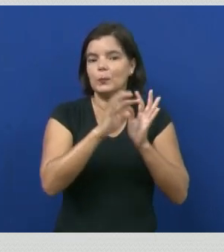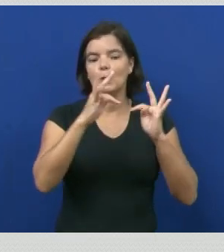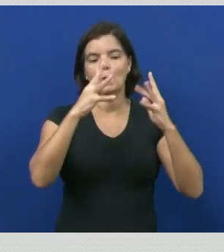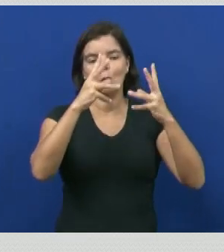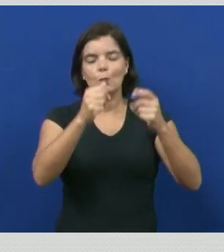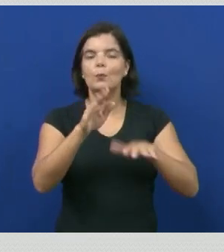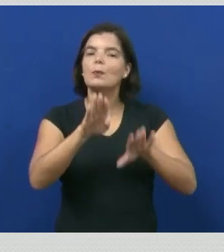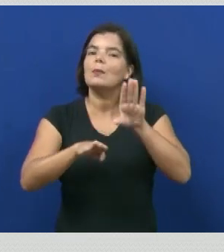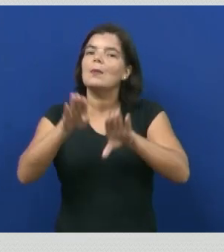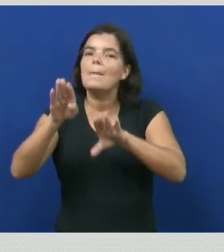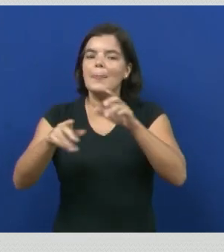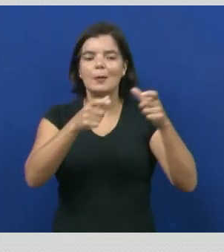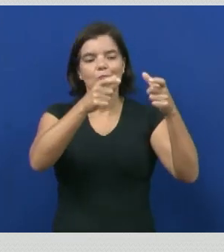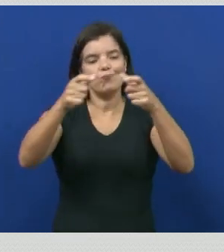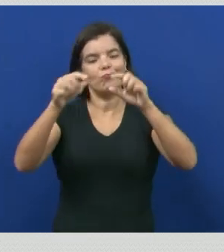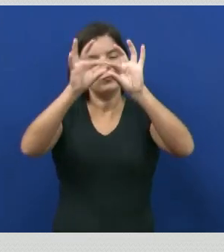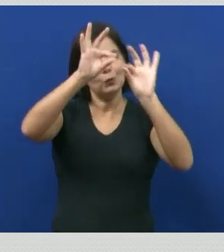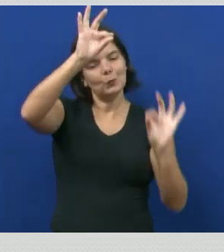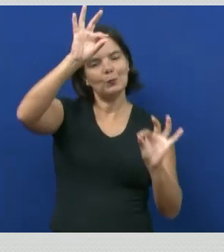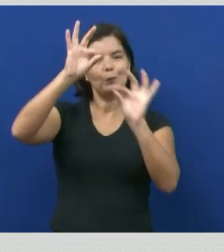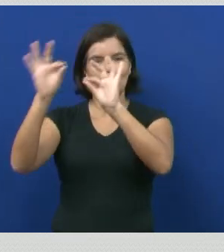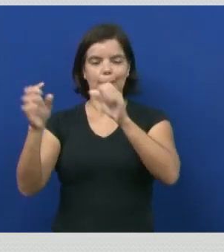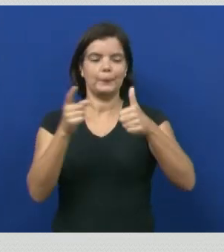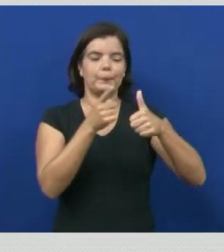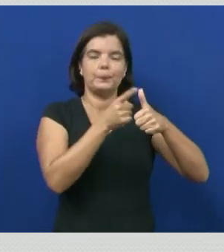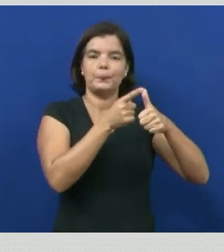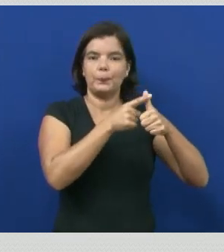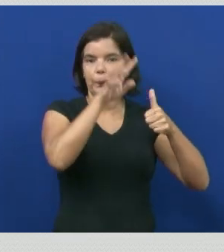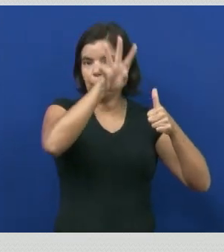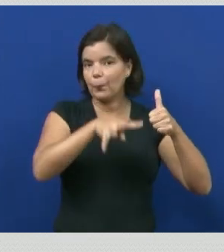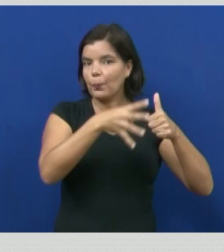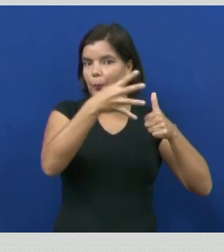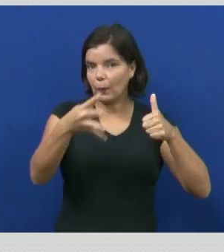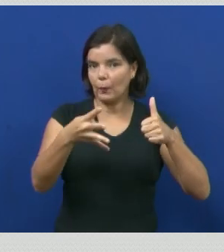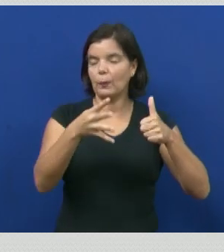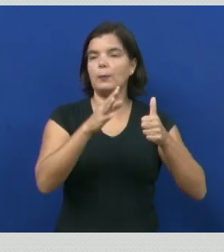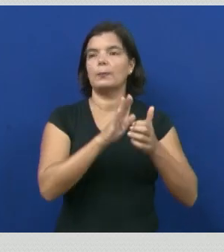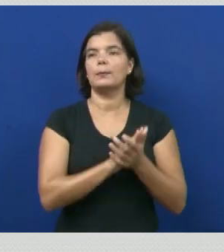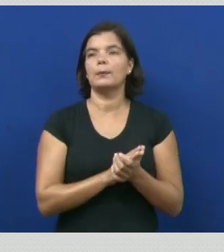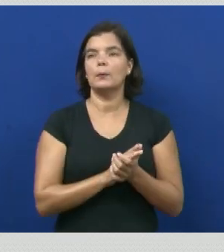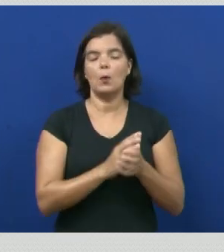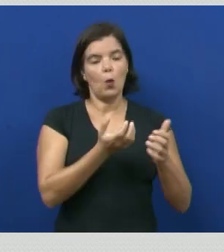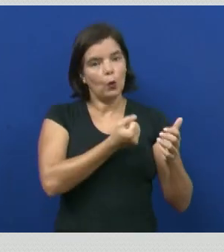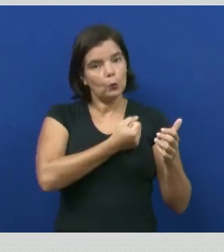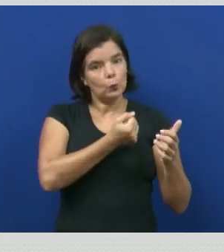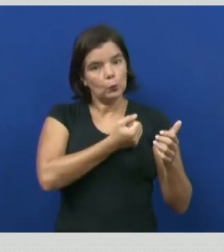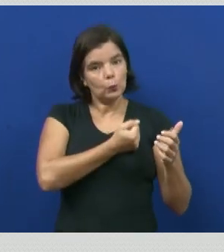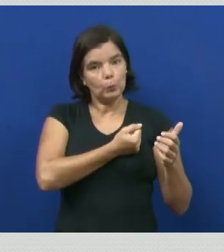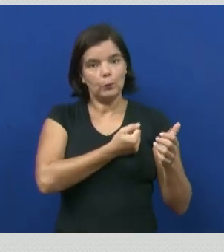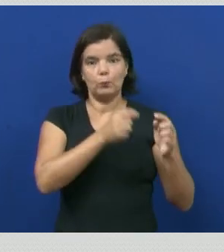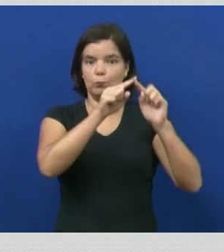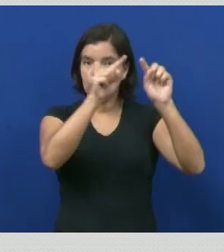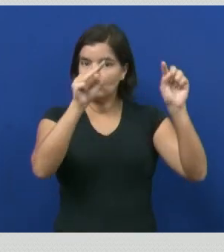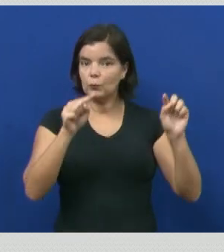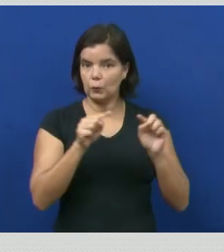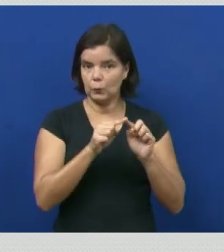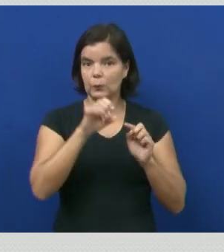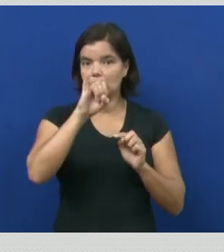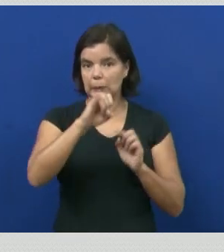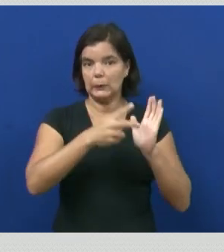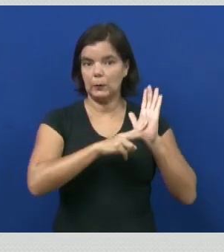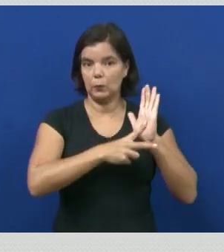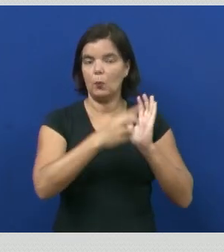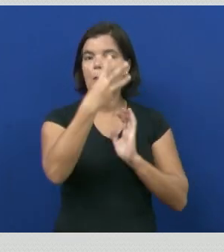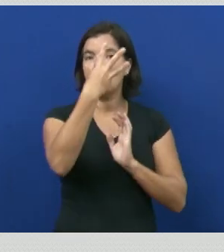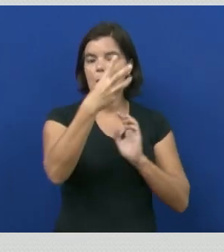isso depende do número de lados. Vemos aqui na tabela agora o seguinte: número de lados. Quando um polígono tem